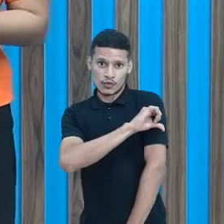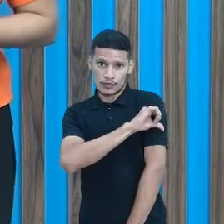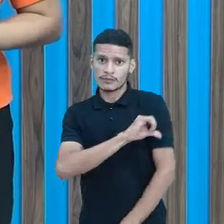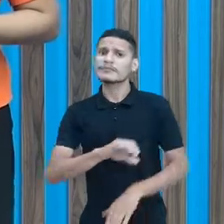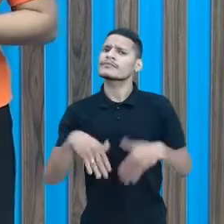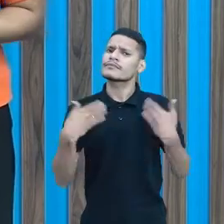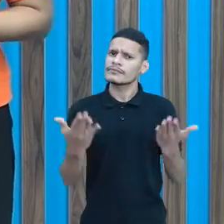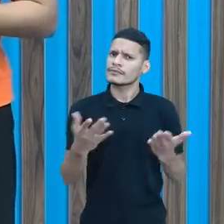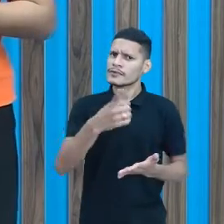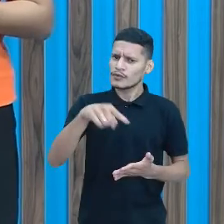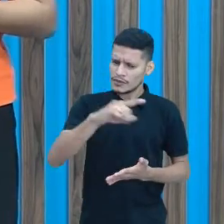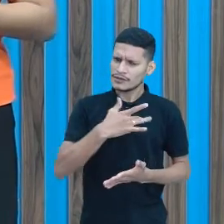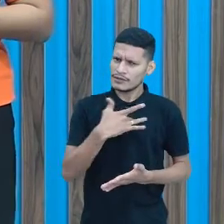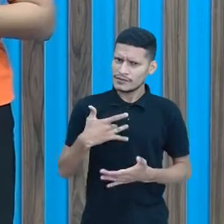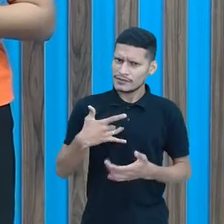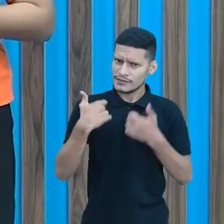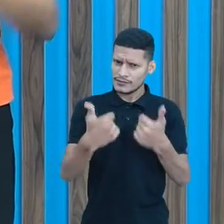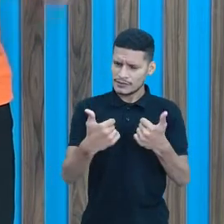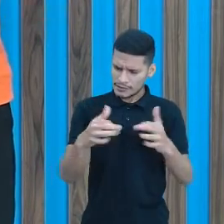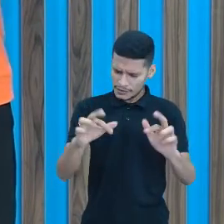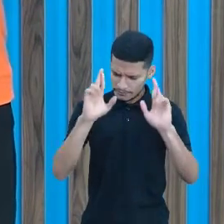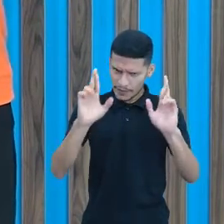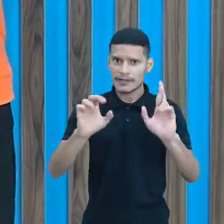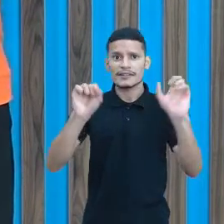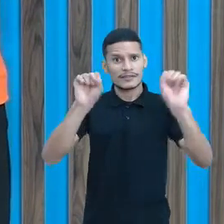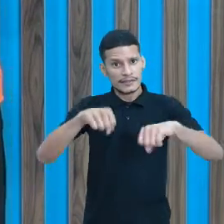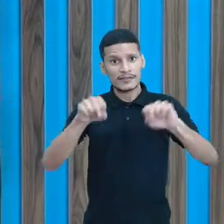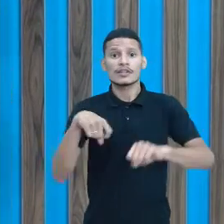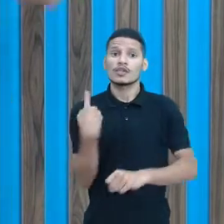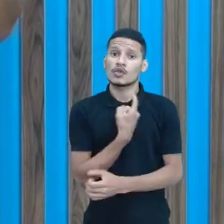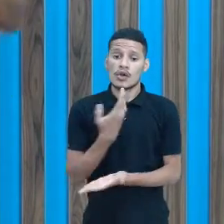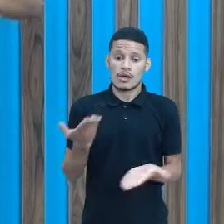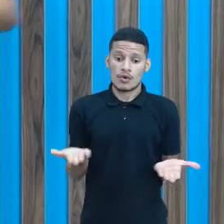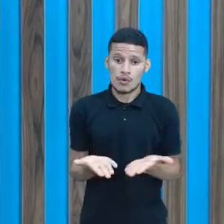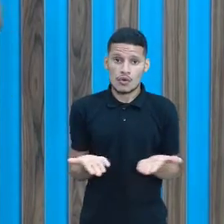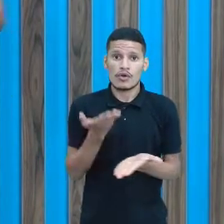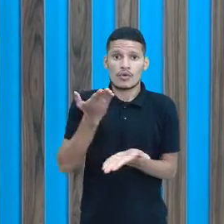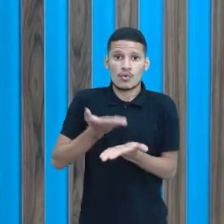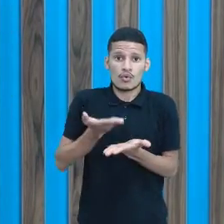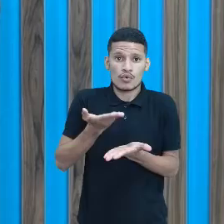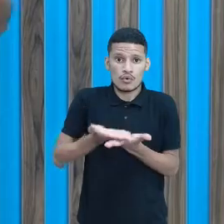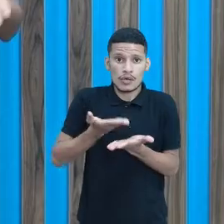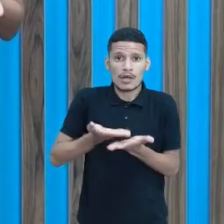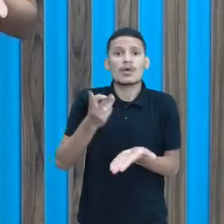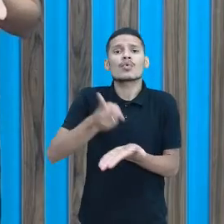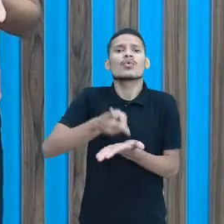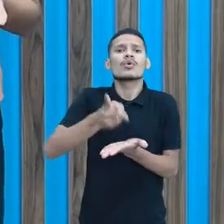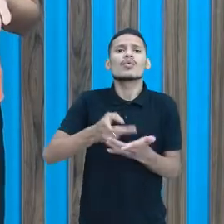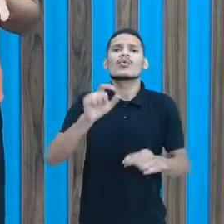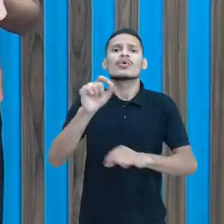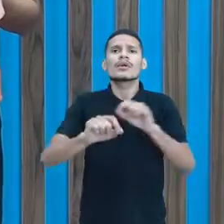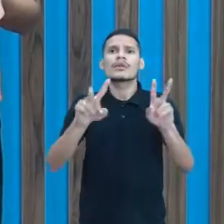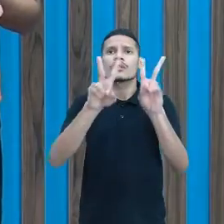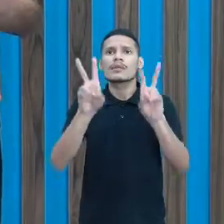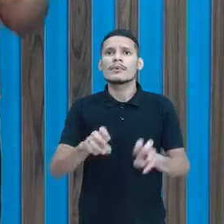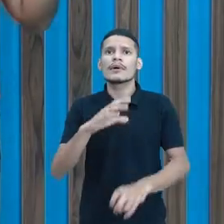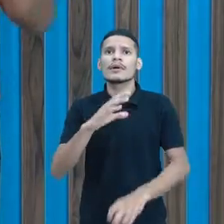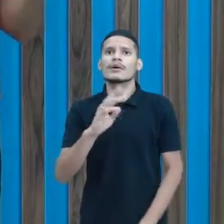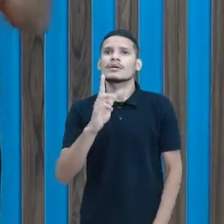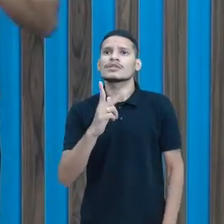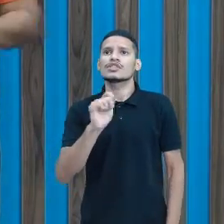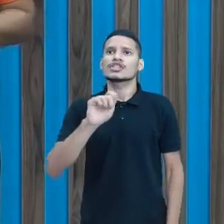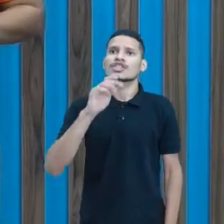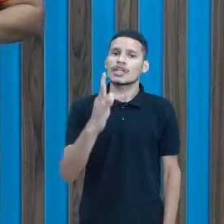como vocês estão? Espero que muito bem. Vamos hoje dar continuidade ao nosso tema chat.